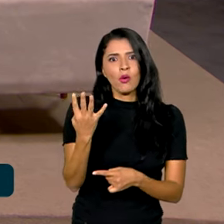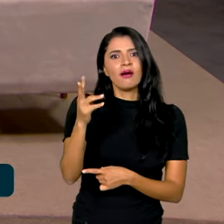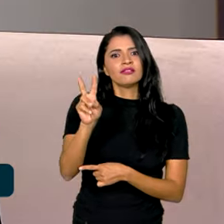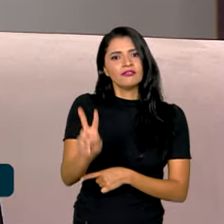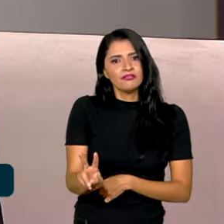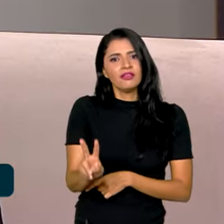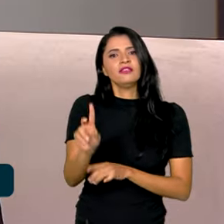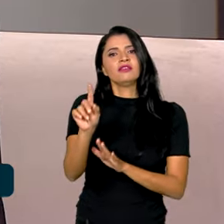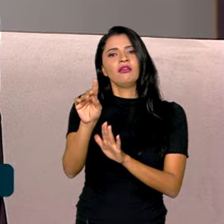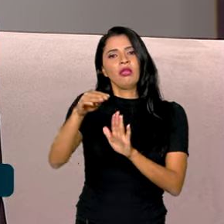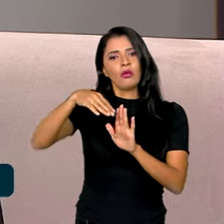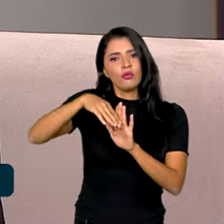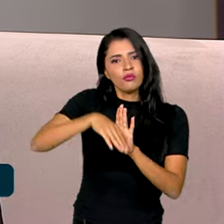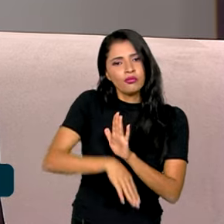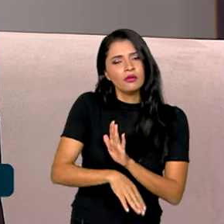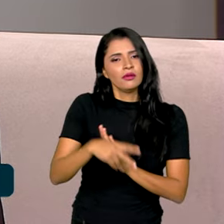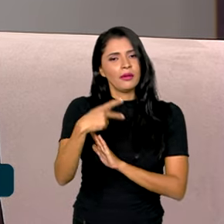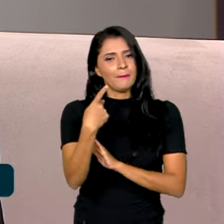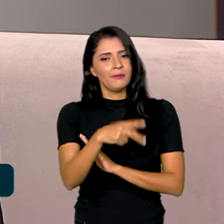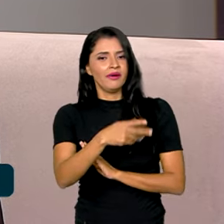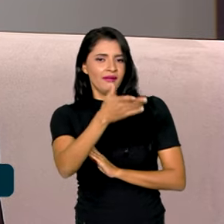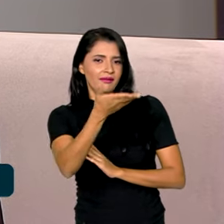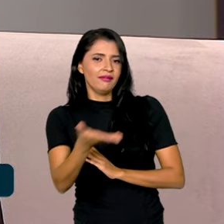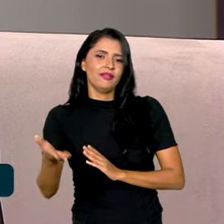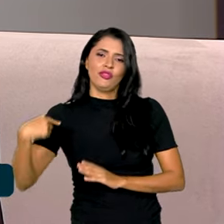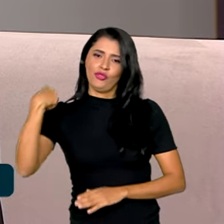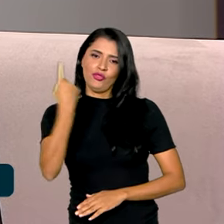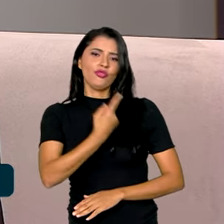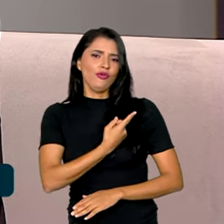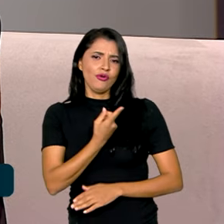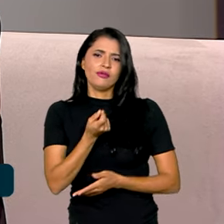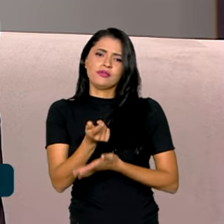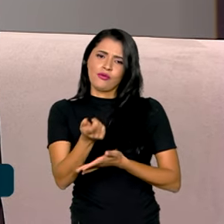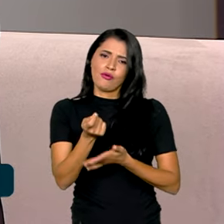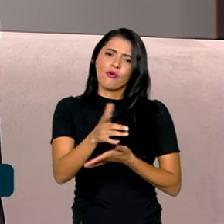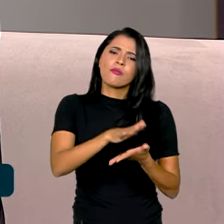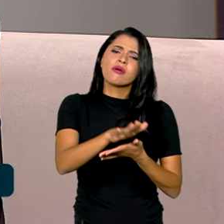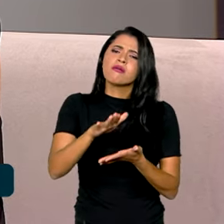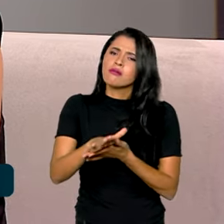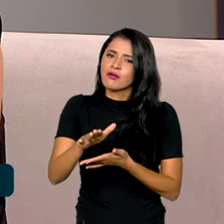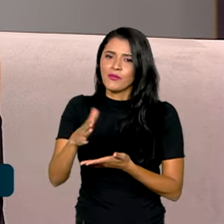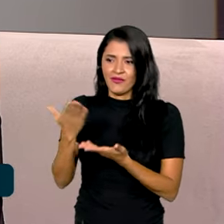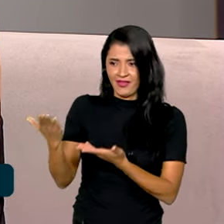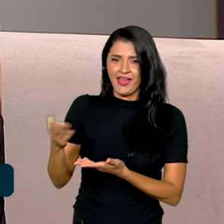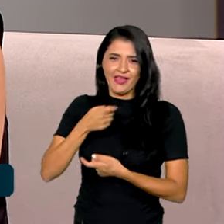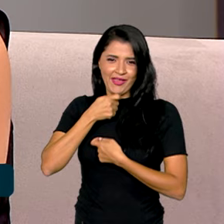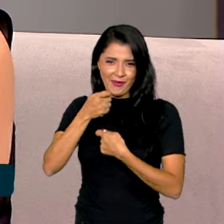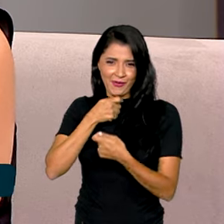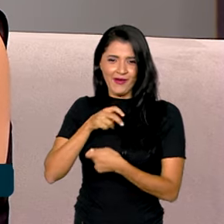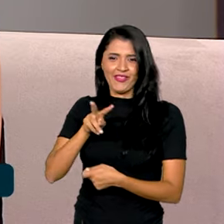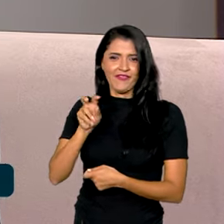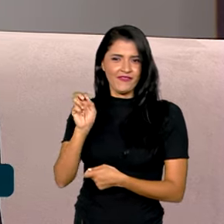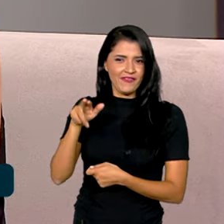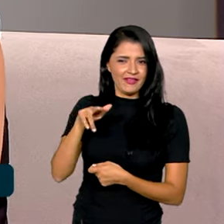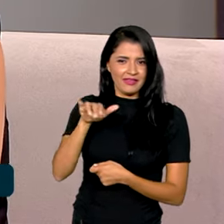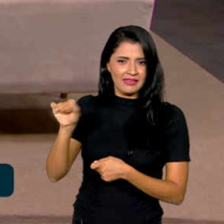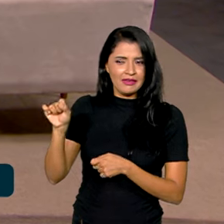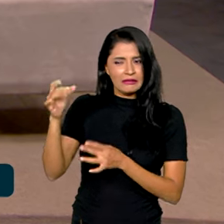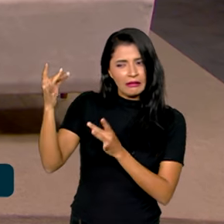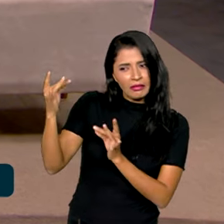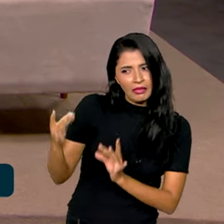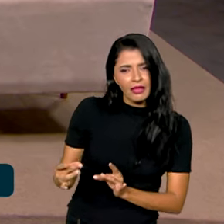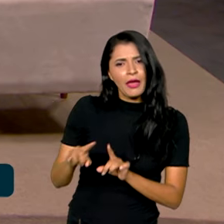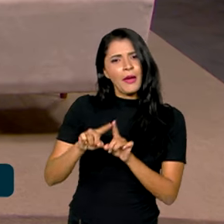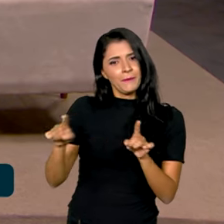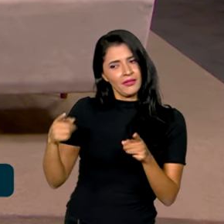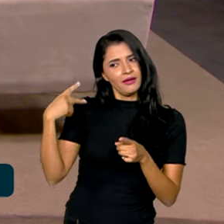redução, para a vida de nós todos consumidores. A nossa repórter Vanessa Casalino deu ali uma pincelada, mas a gente